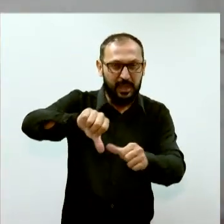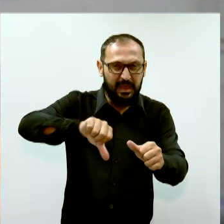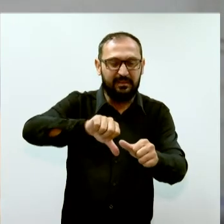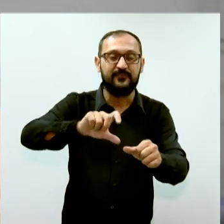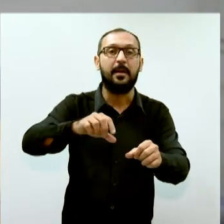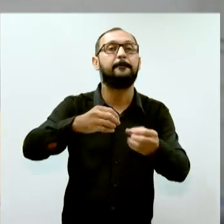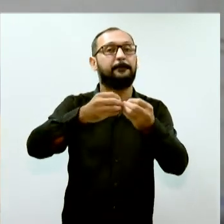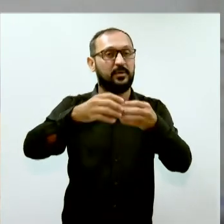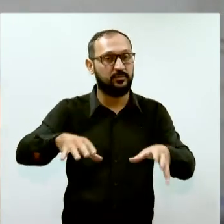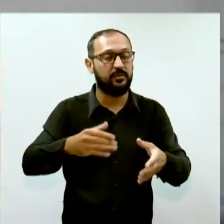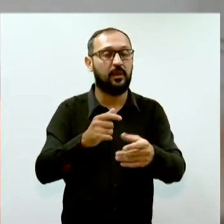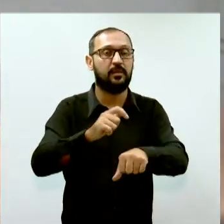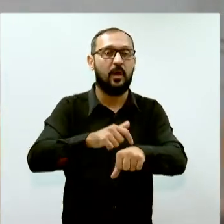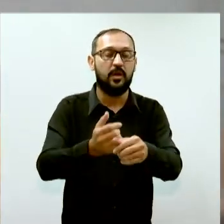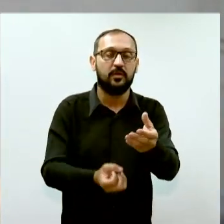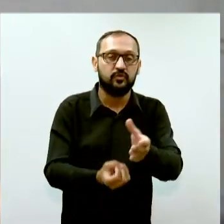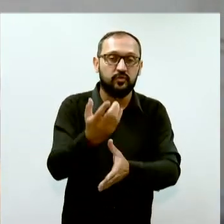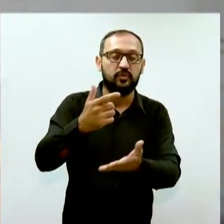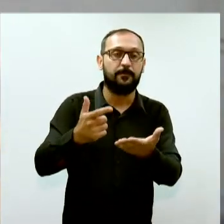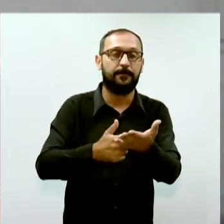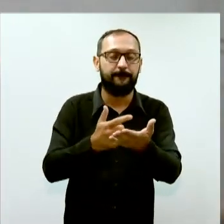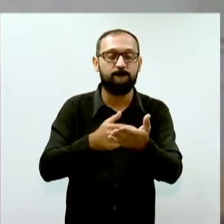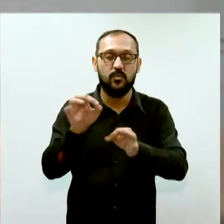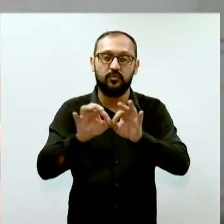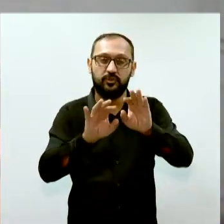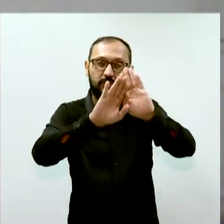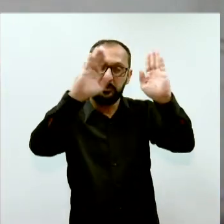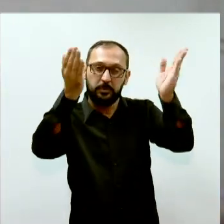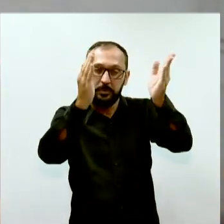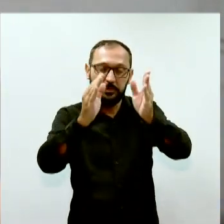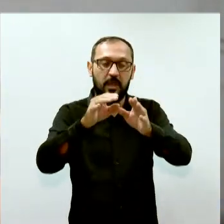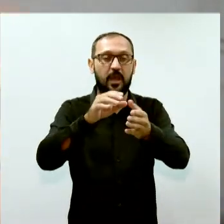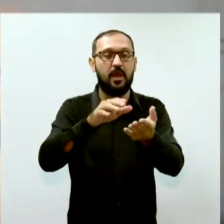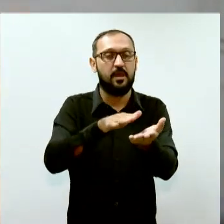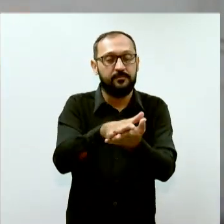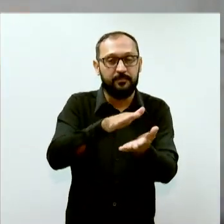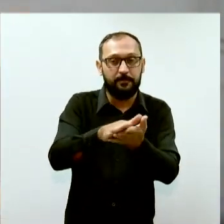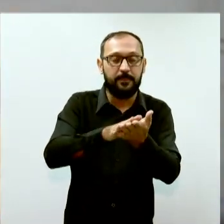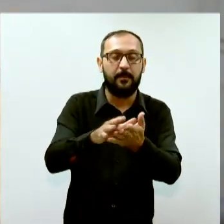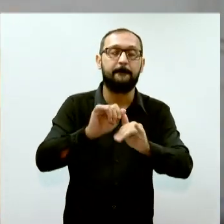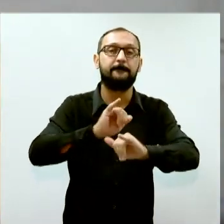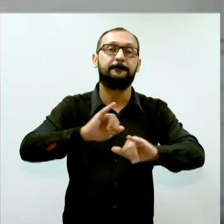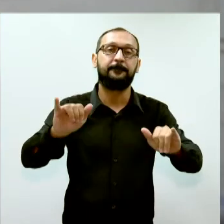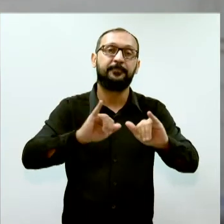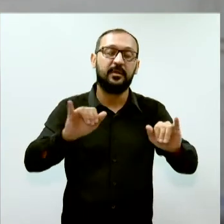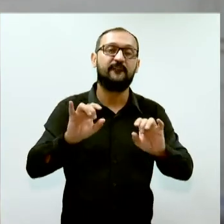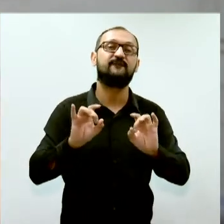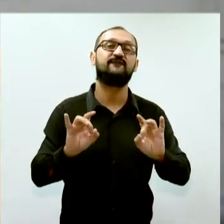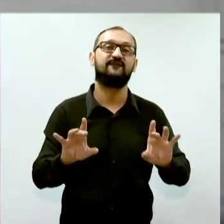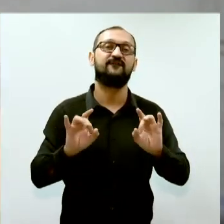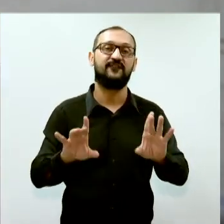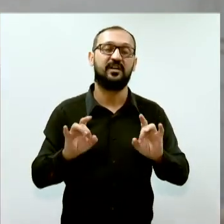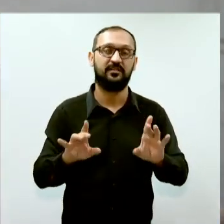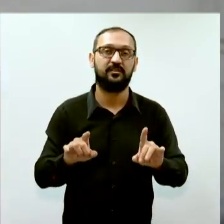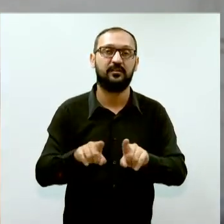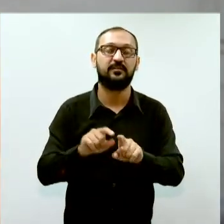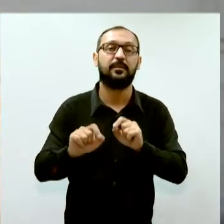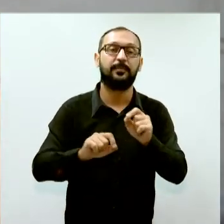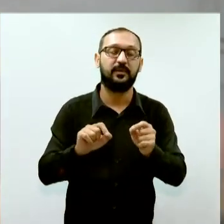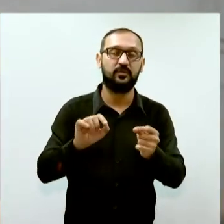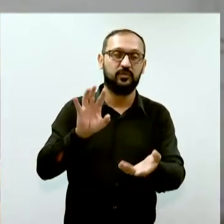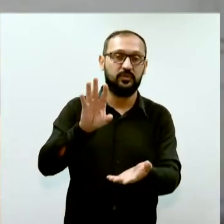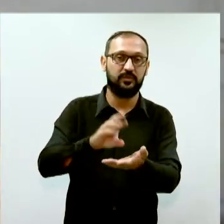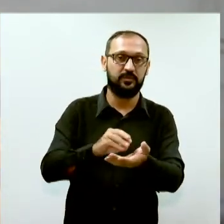tudo acontece na Amazon, desde a criação do livro, diagramação, distribuição, marketing, venda e até a pós-venda,